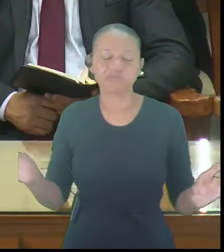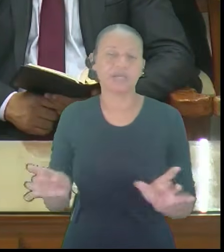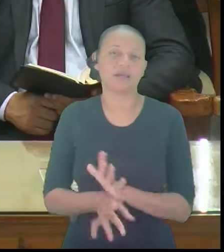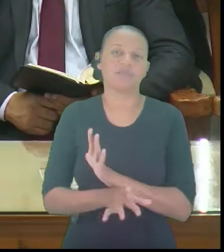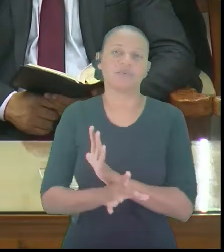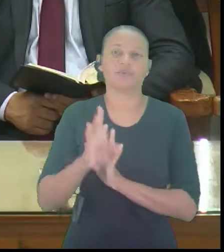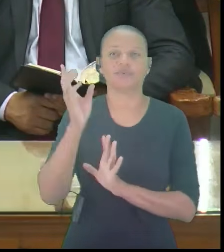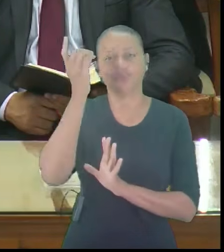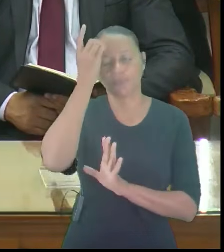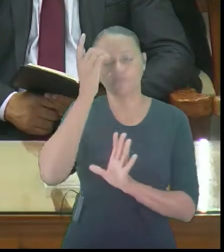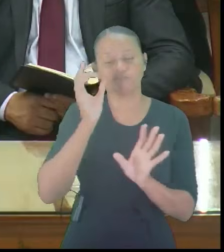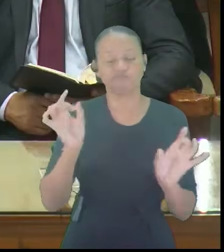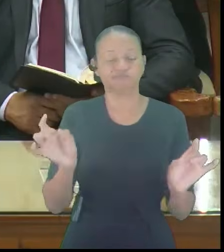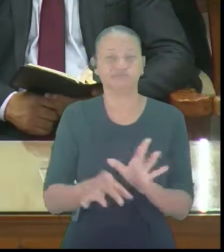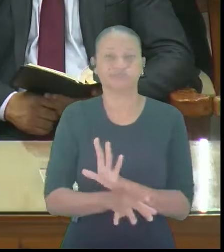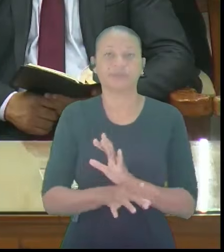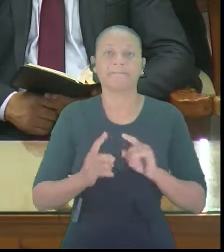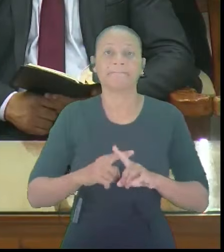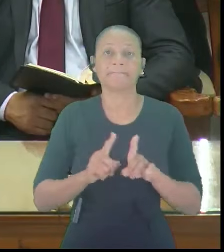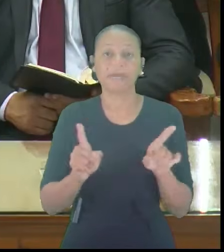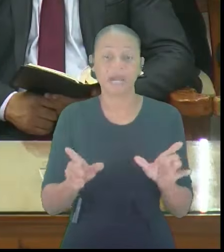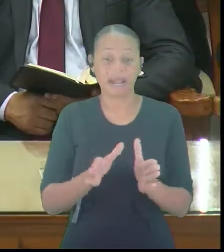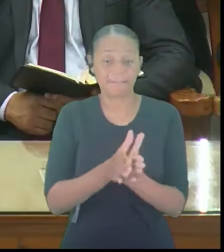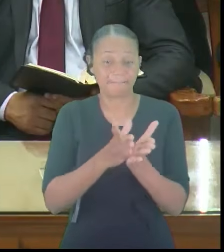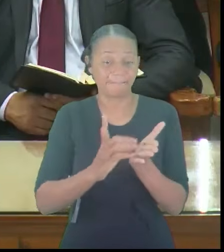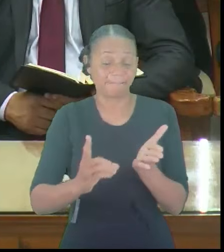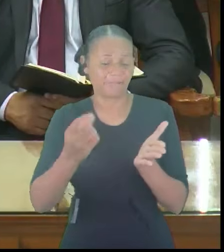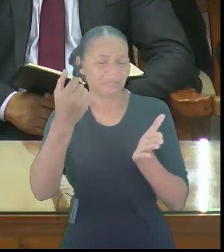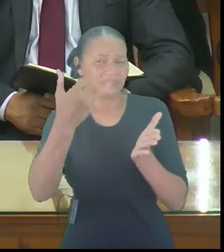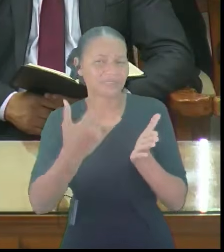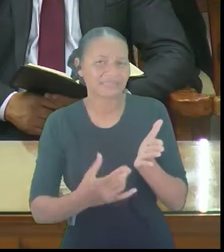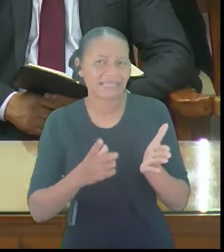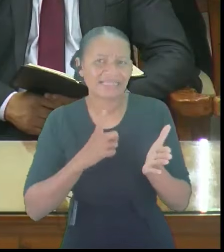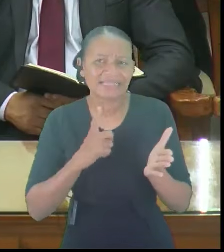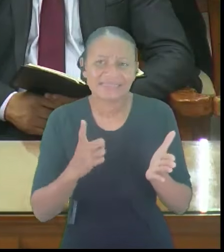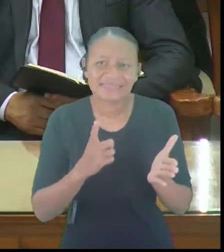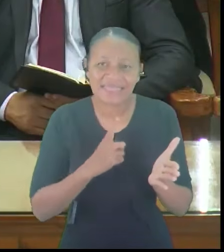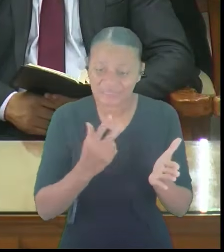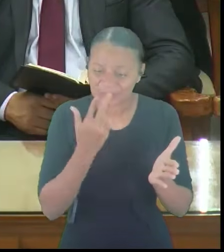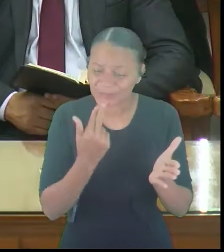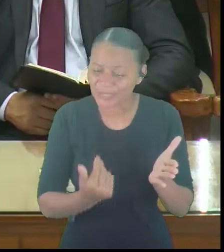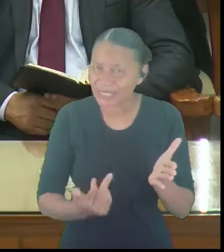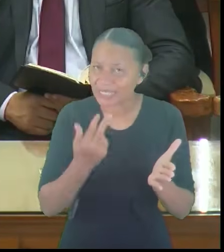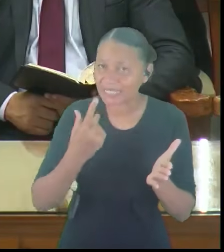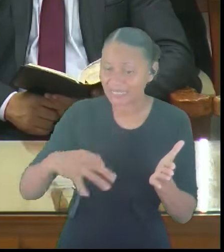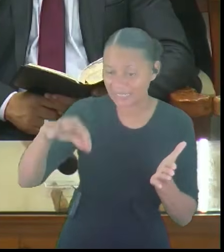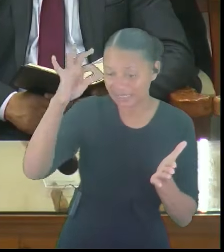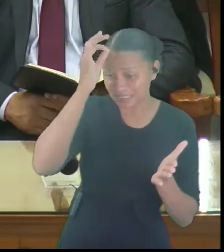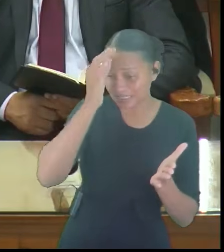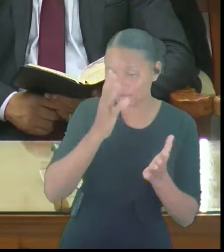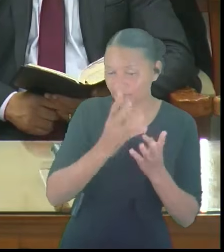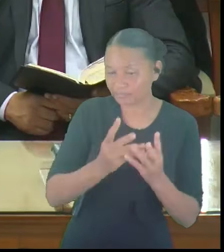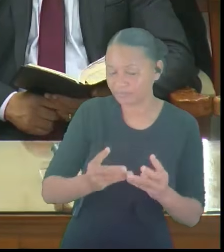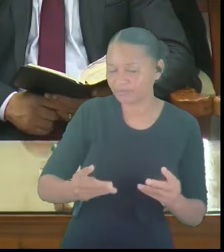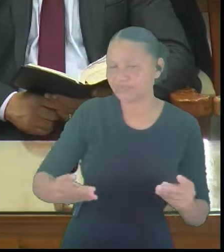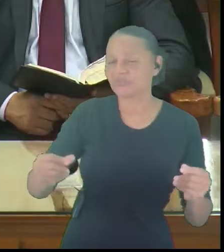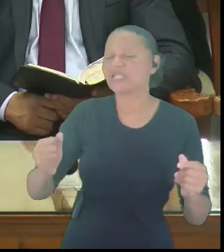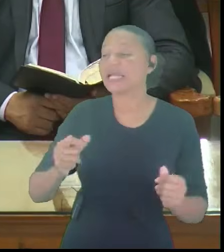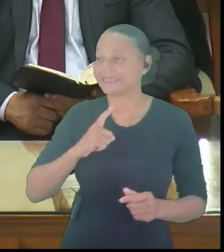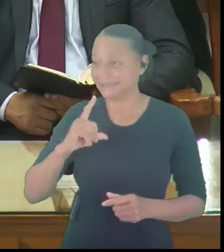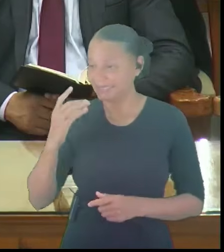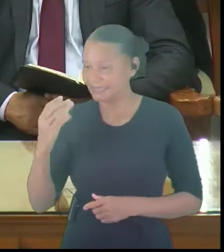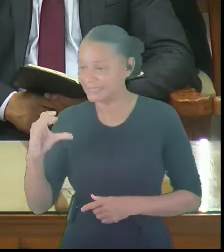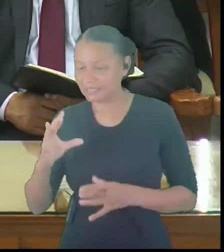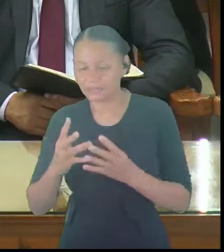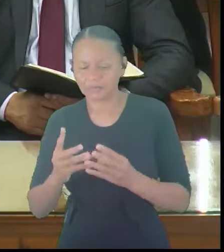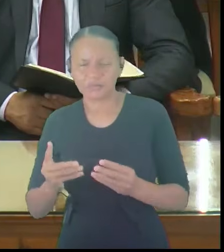cessaram. Mas a Bíblia diz que havendo línguas cessarão, havendo ciência